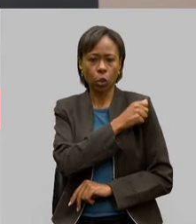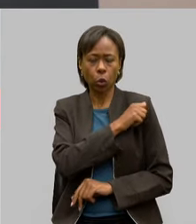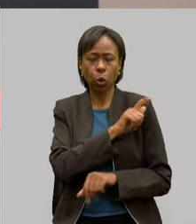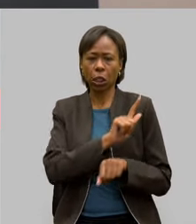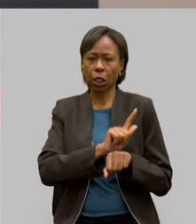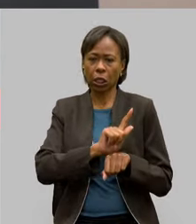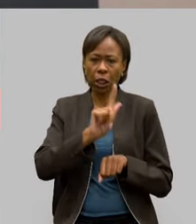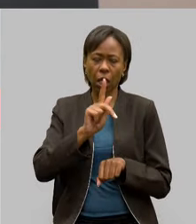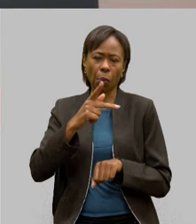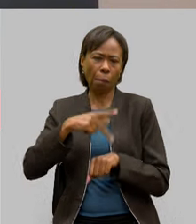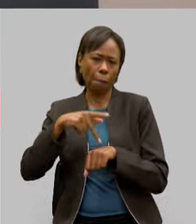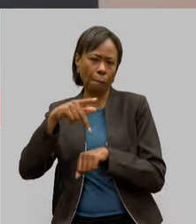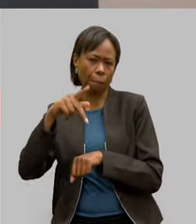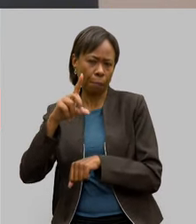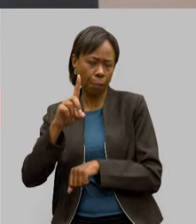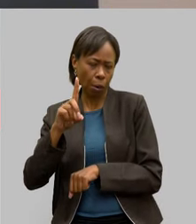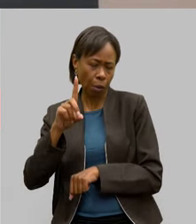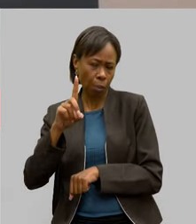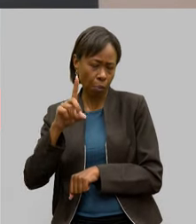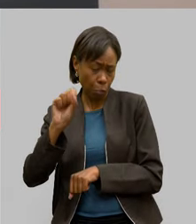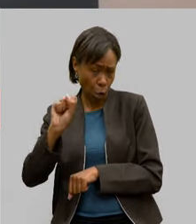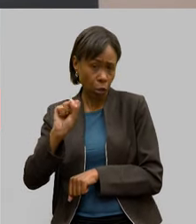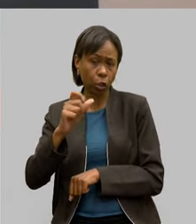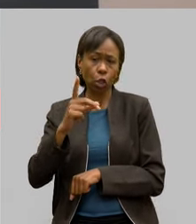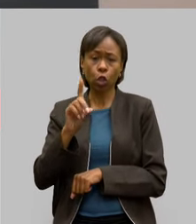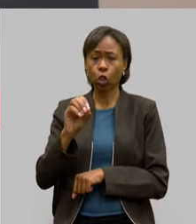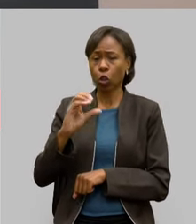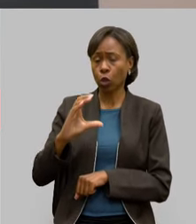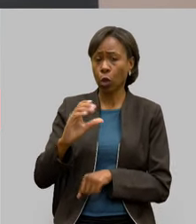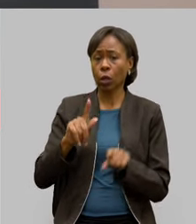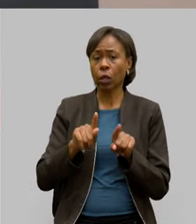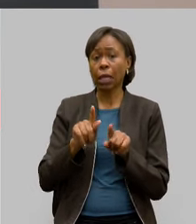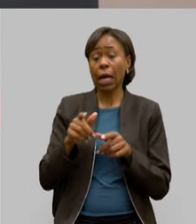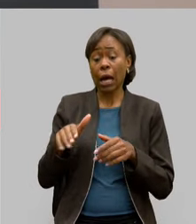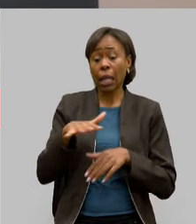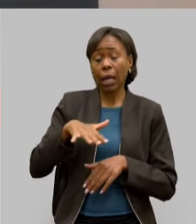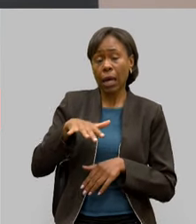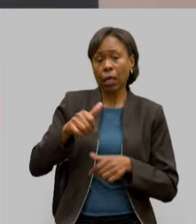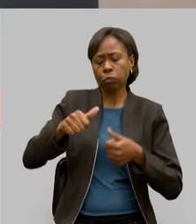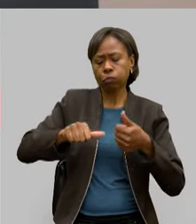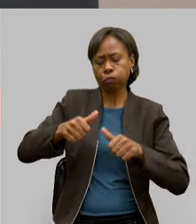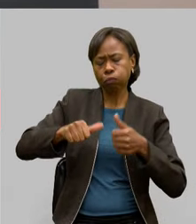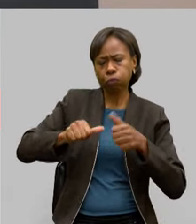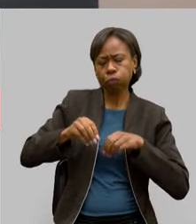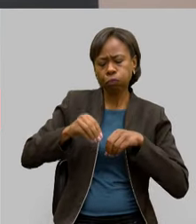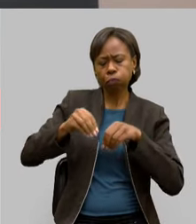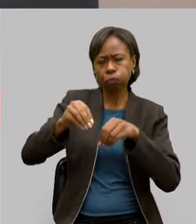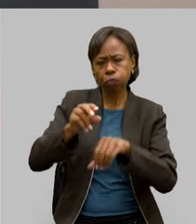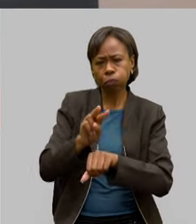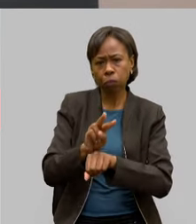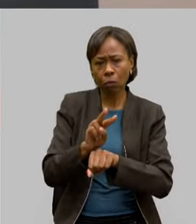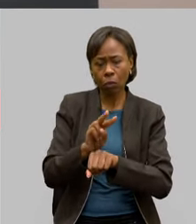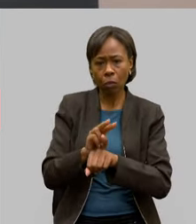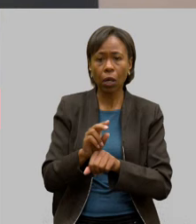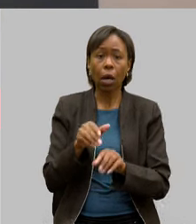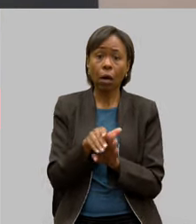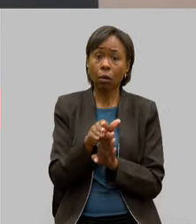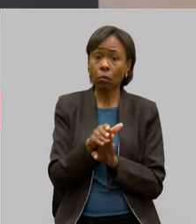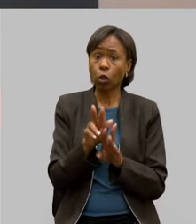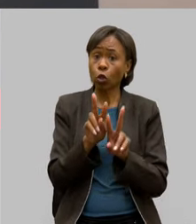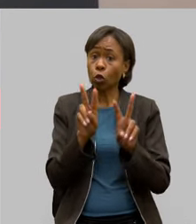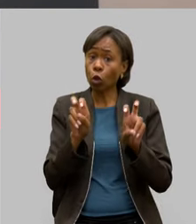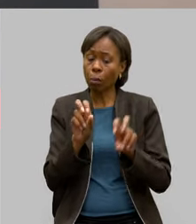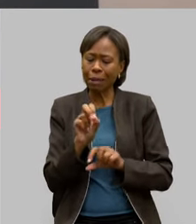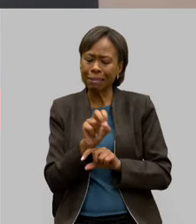pós-doc na área de controle biológico conservativo orienta teses sobre pragas na cannabis